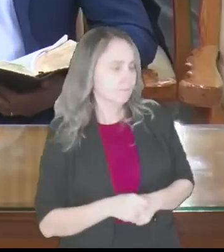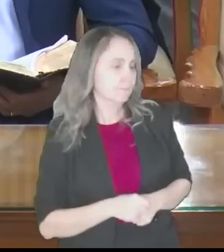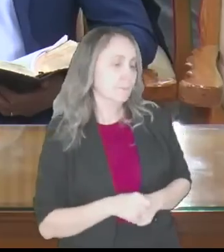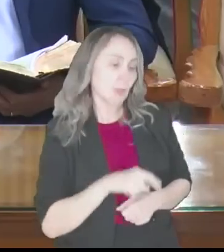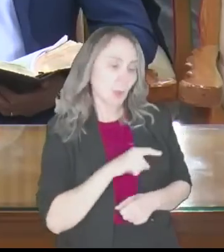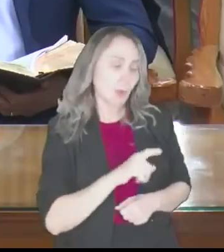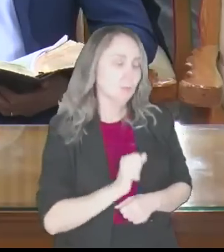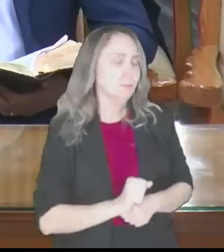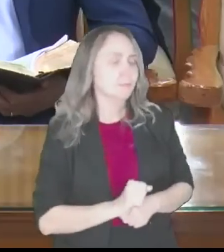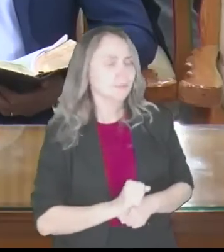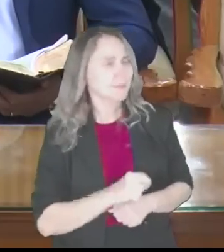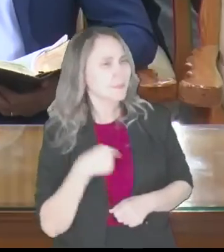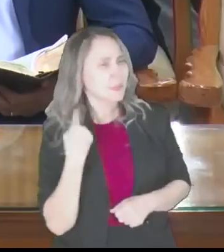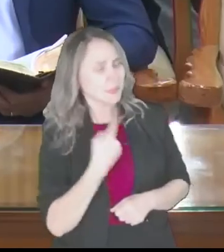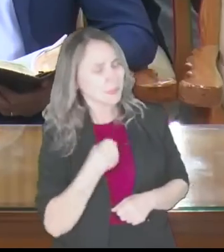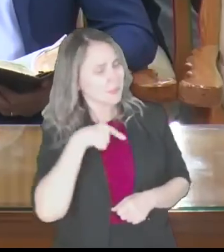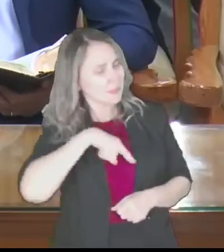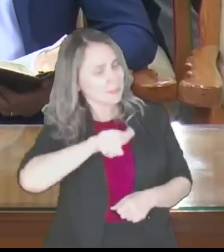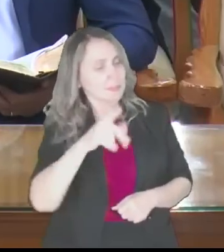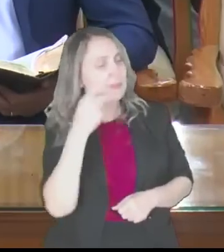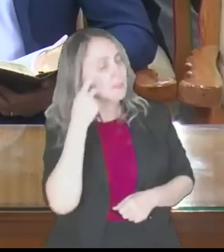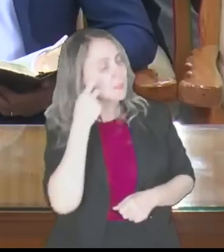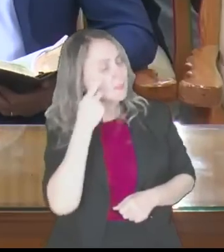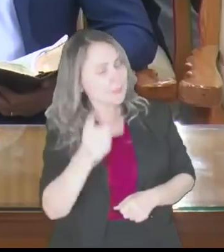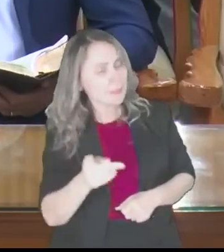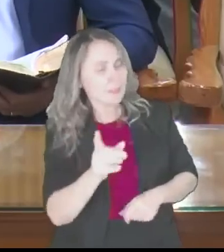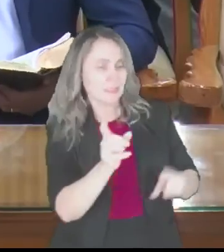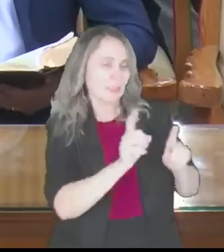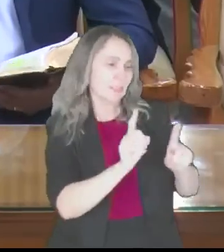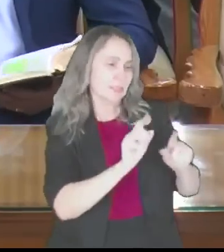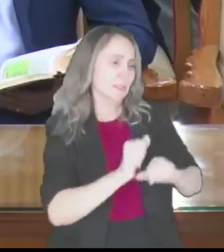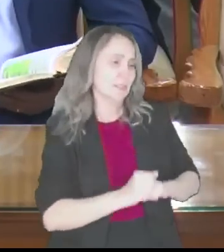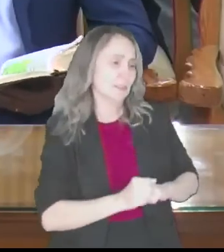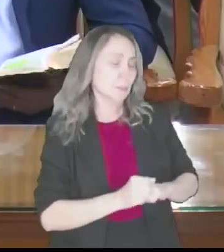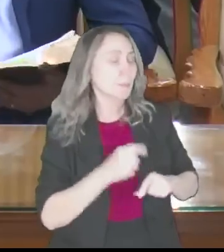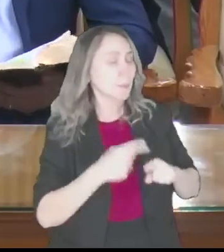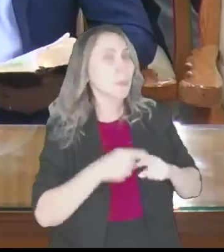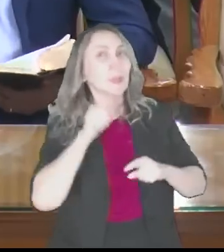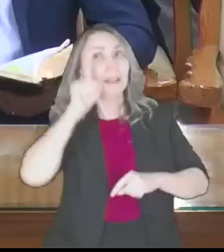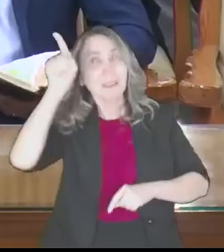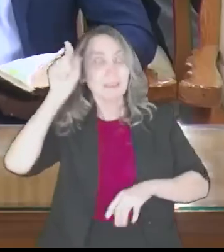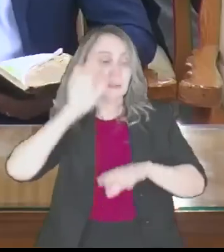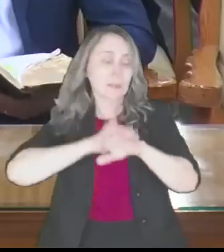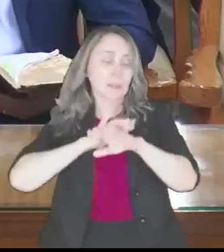vai nas congregações e vai fazer o povo vir ao meu encontro.